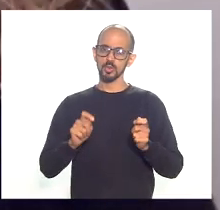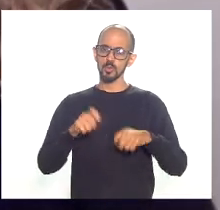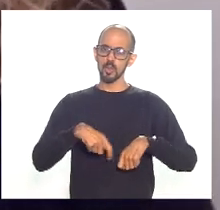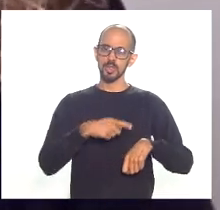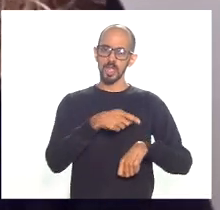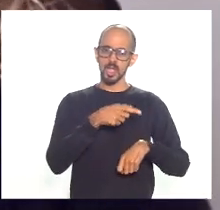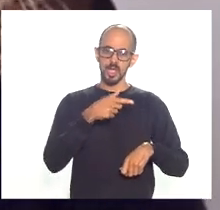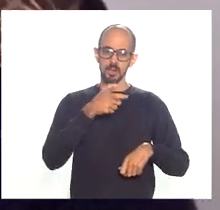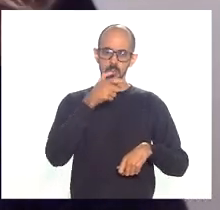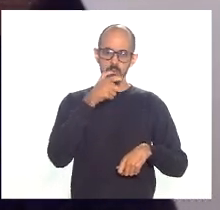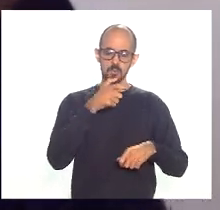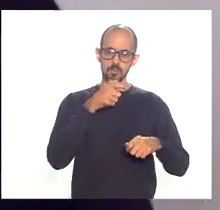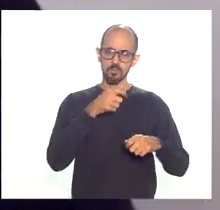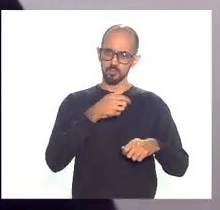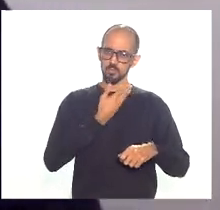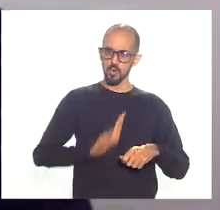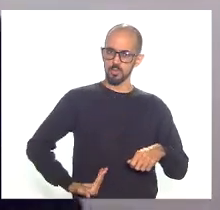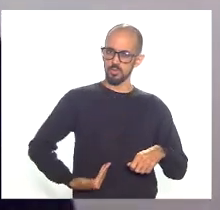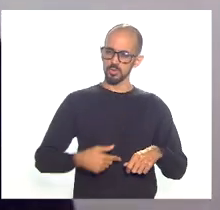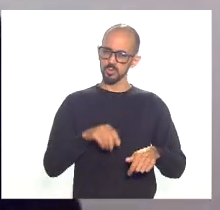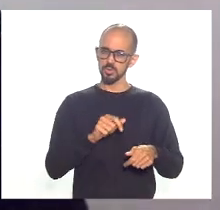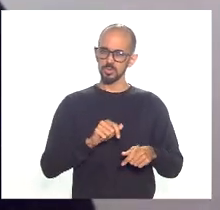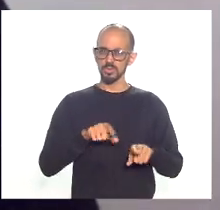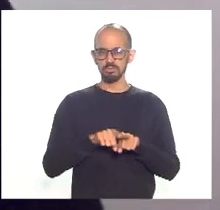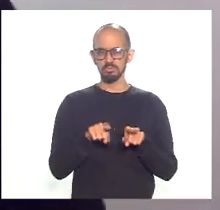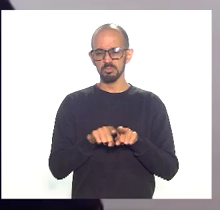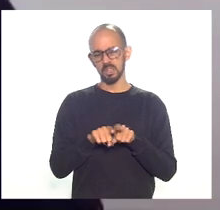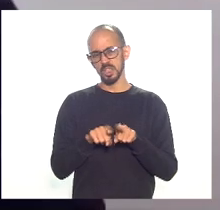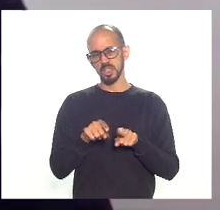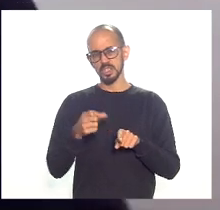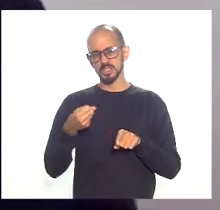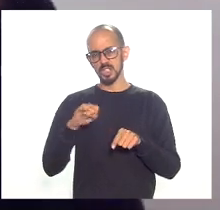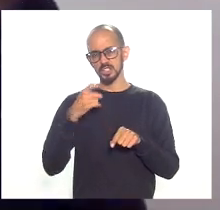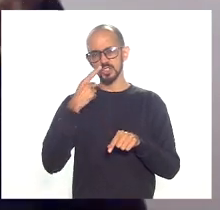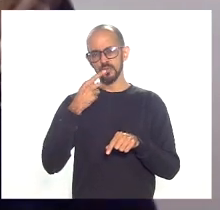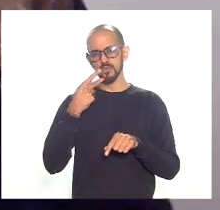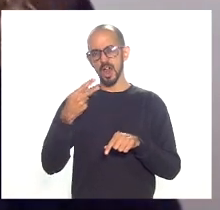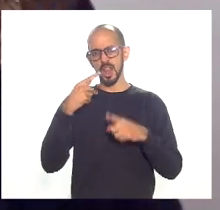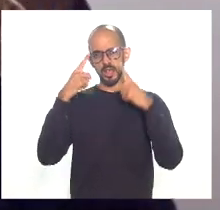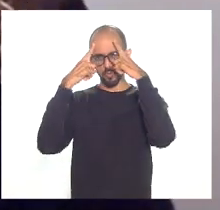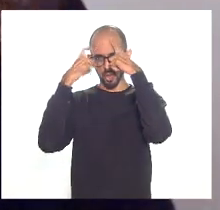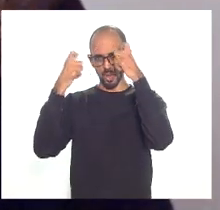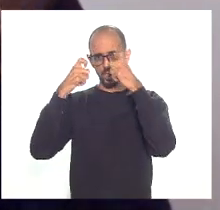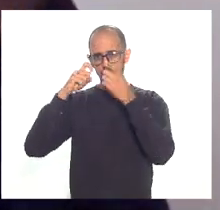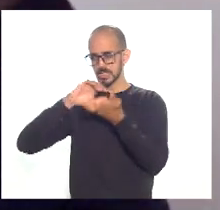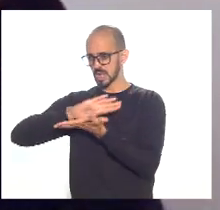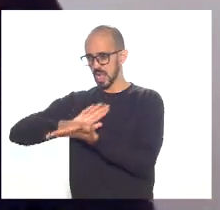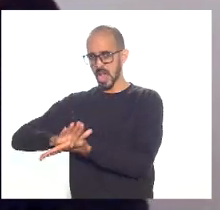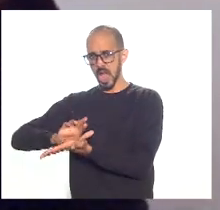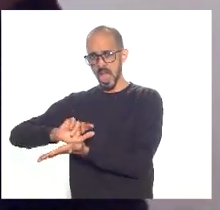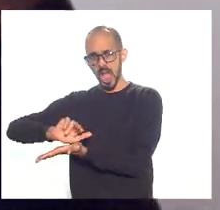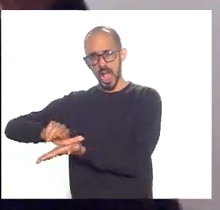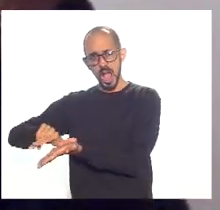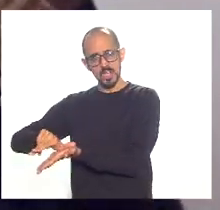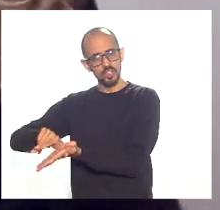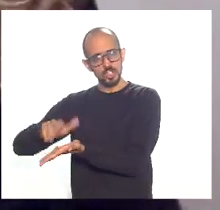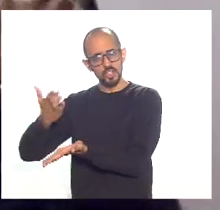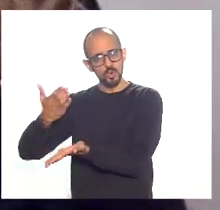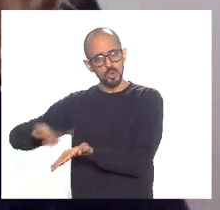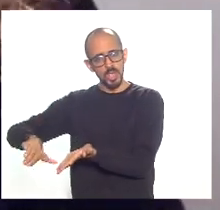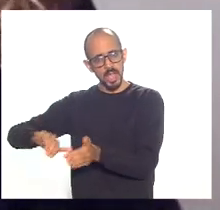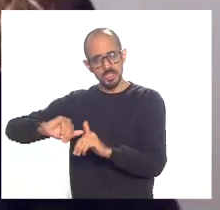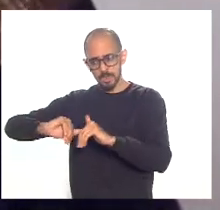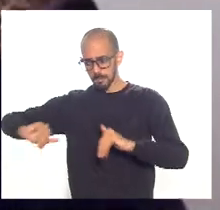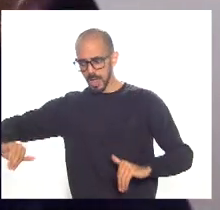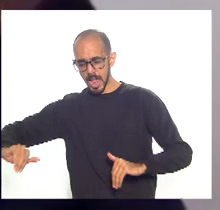para esse crime. Então, quando a gente fala da violência racial, a gente não quer separar uma sociedade entre brancos e